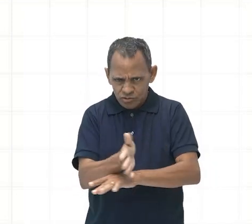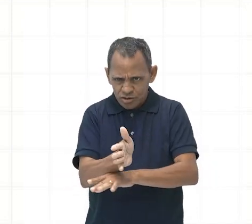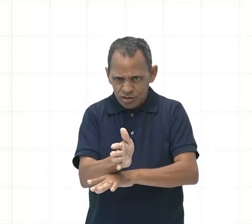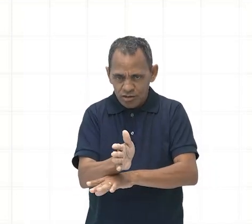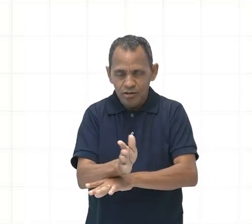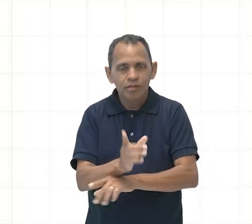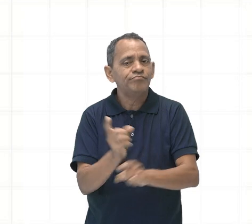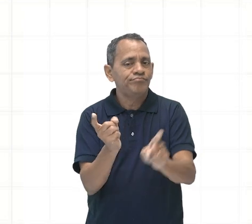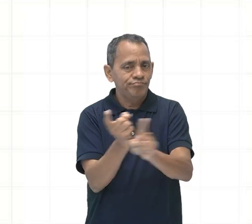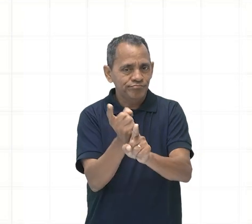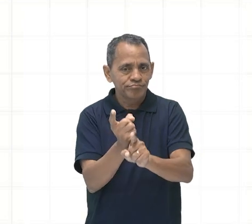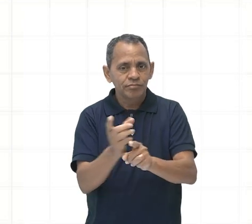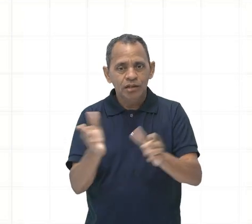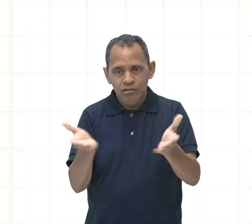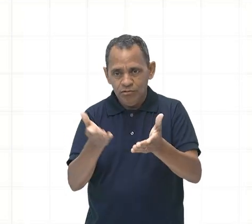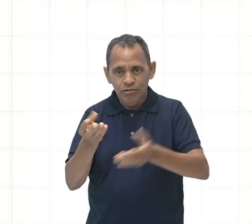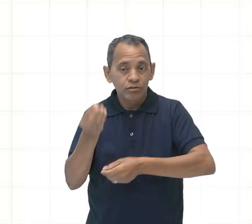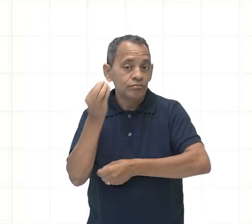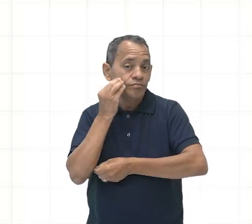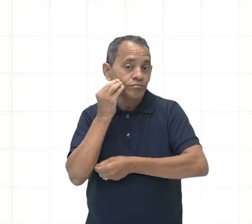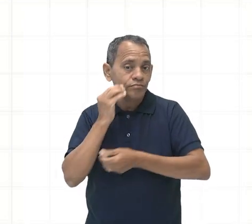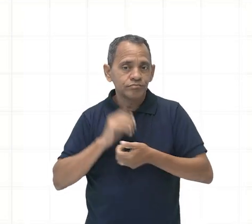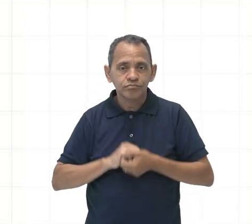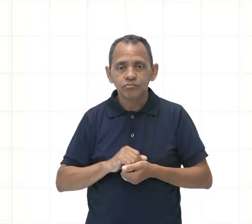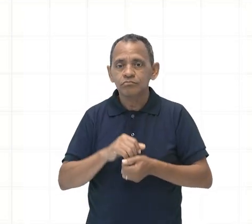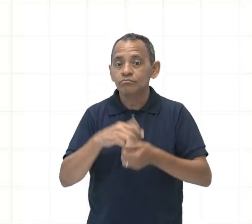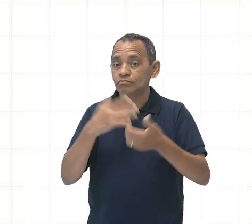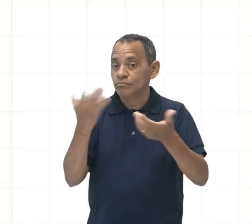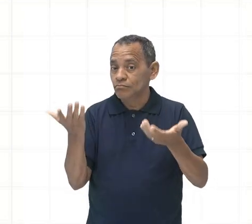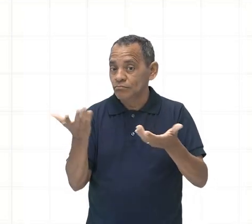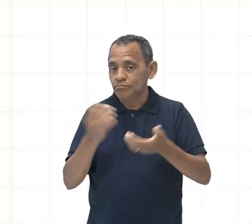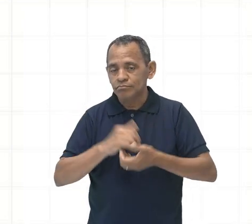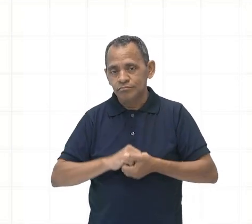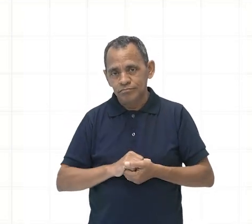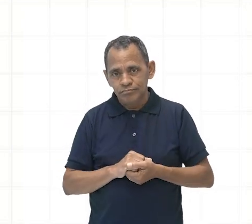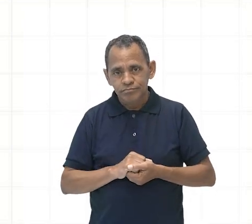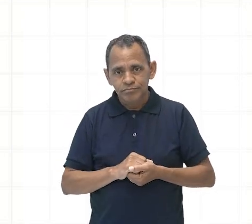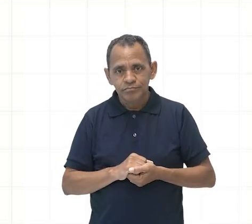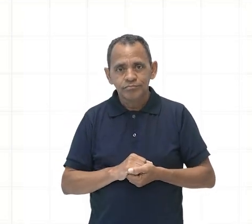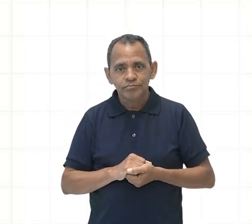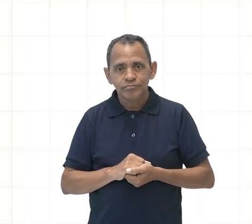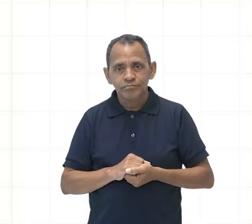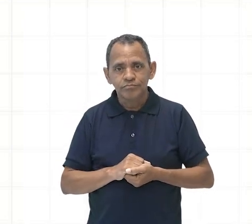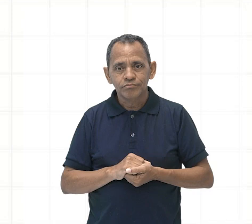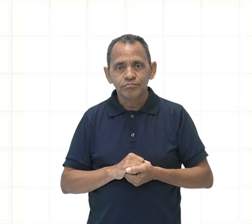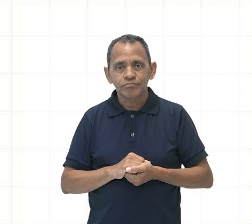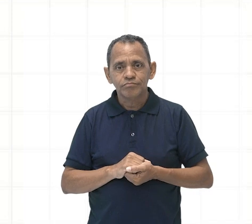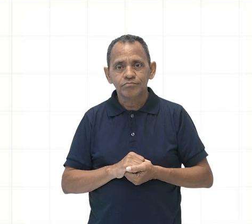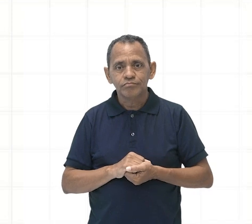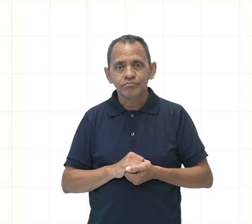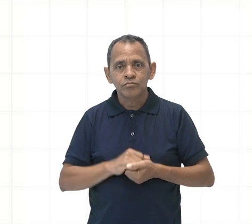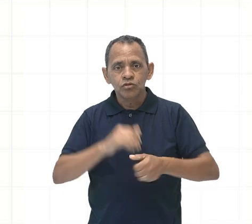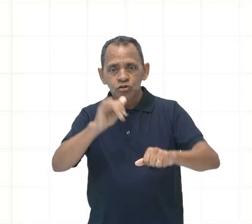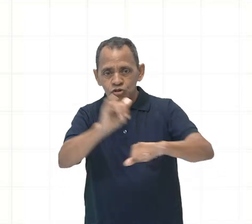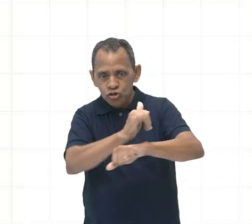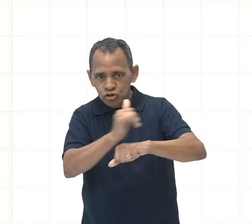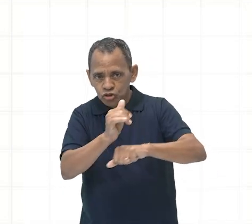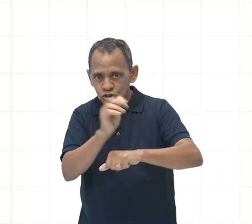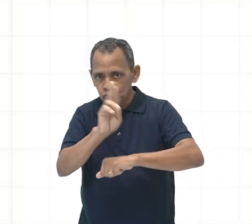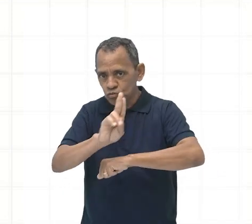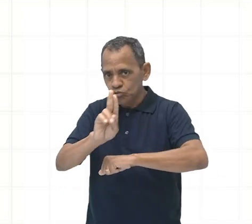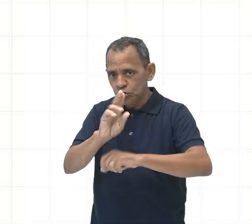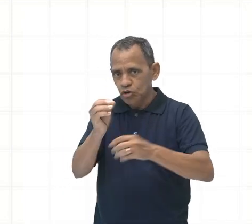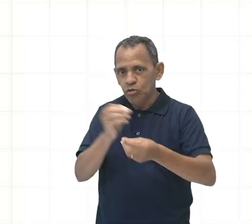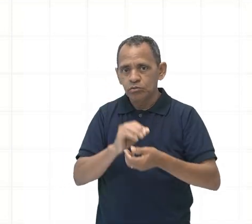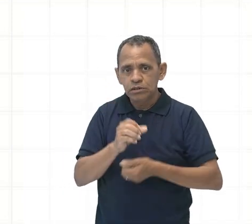teste. Sempre eu vou fazer o teste. Qual é o teste, professor? É o seguinte, se eu aumentar a